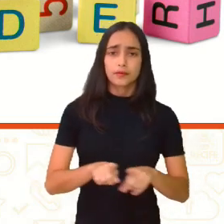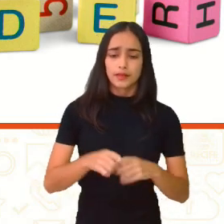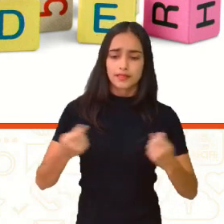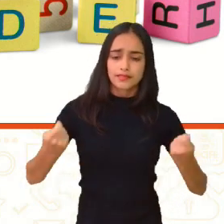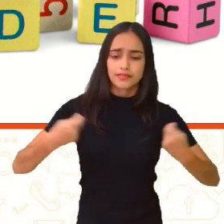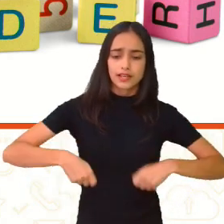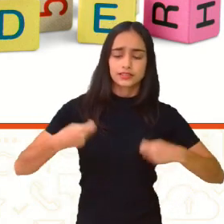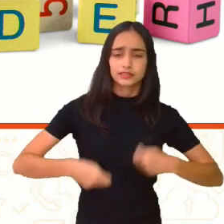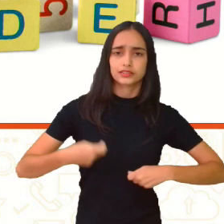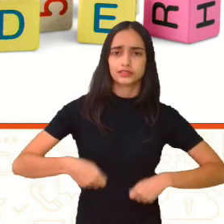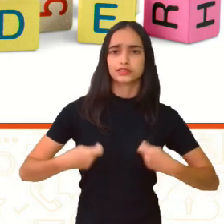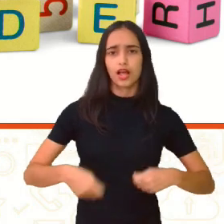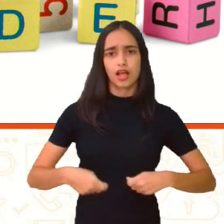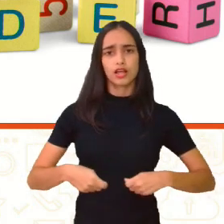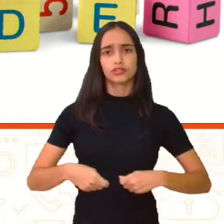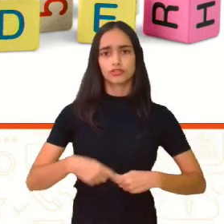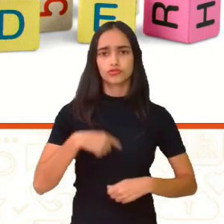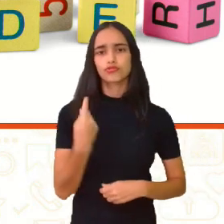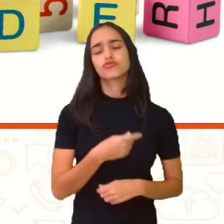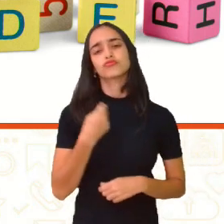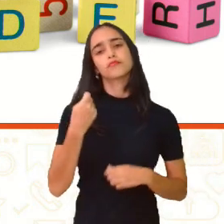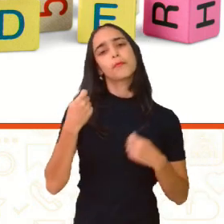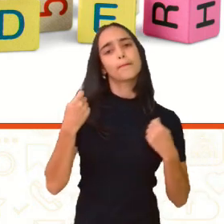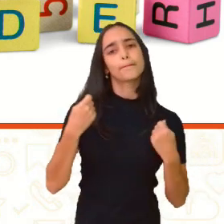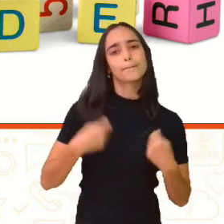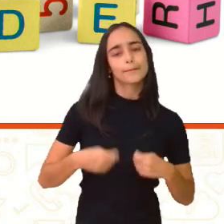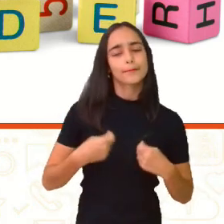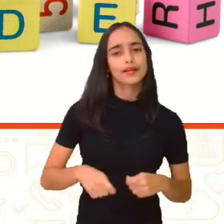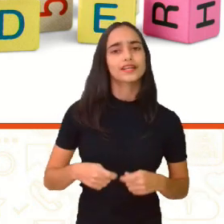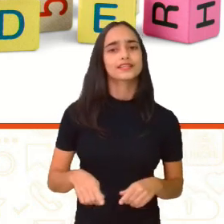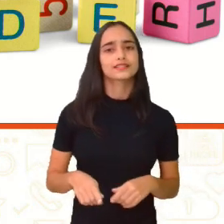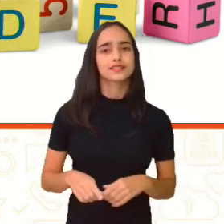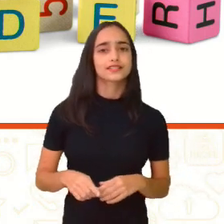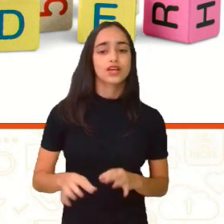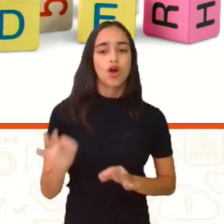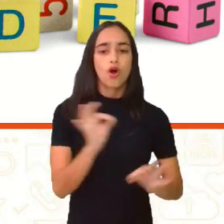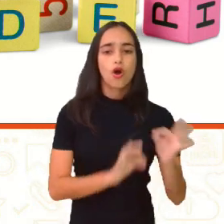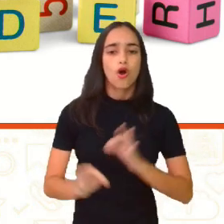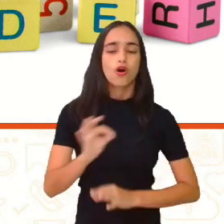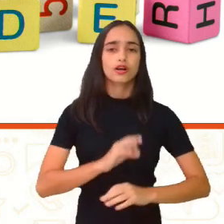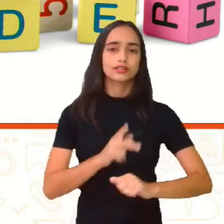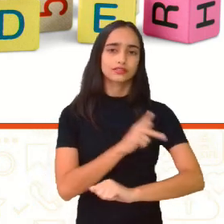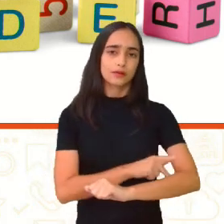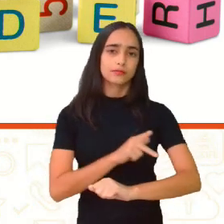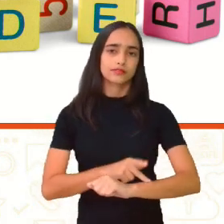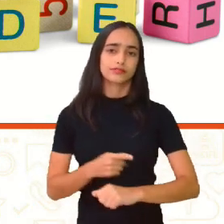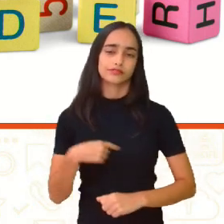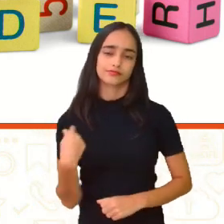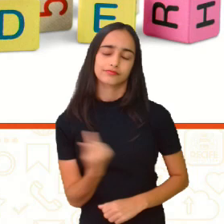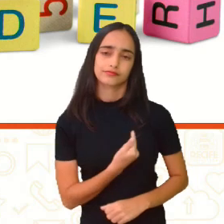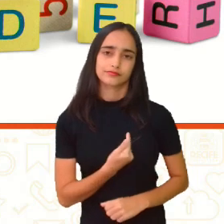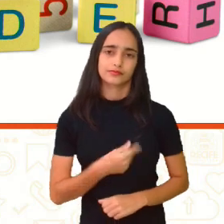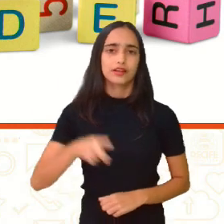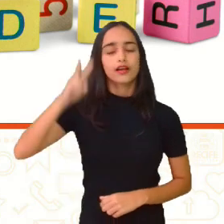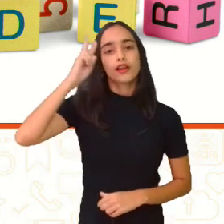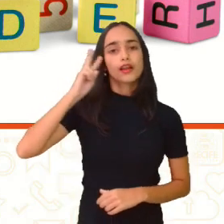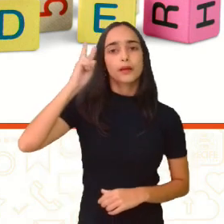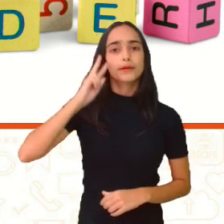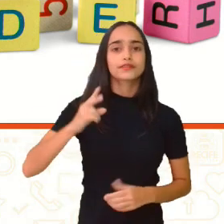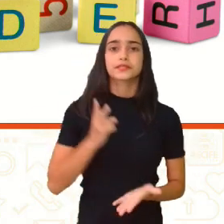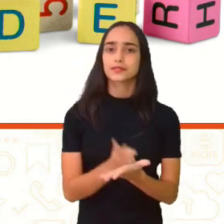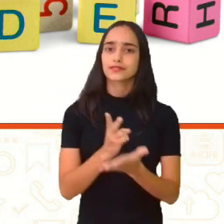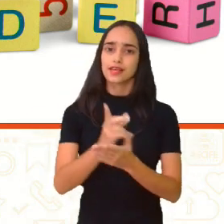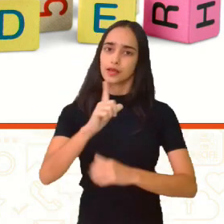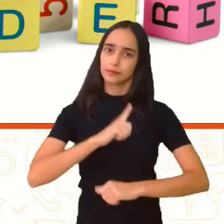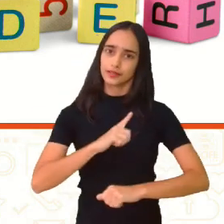tão evidentes, a gente precisa também reestruturar o nosso fazer pedagógico. Lembrando que sempre vai haver uma estratégia pedagógica